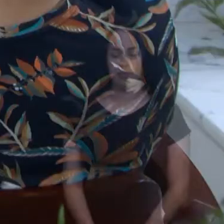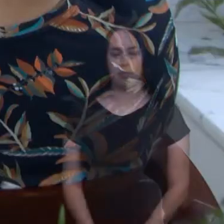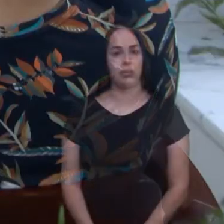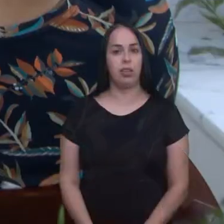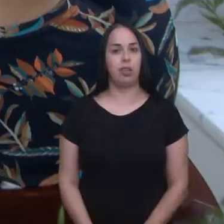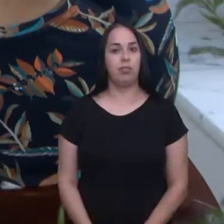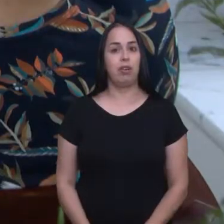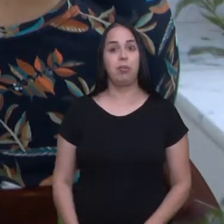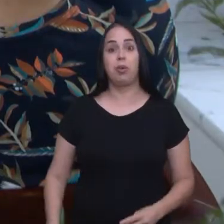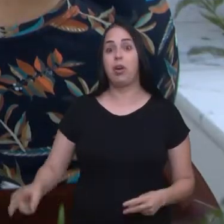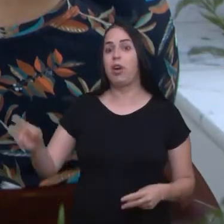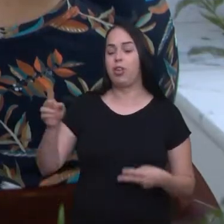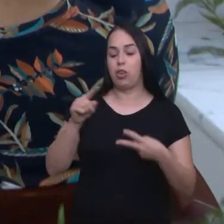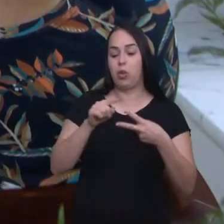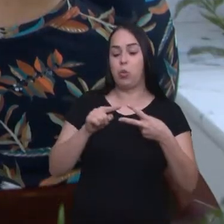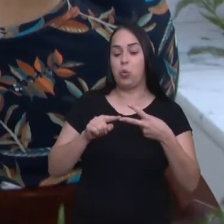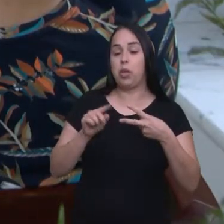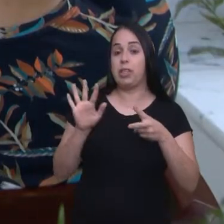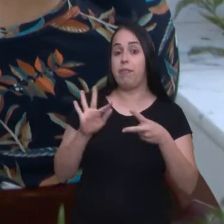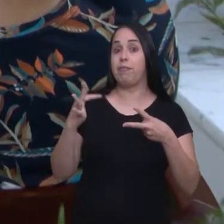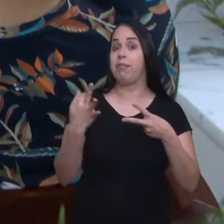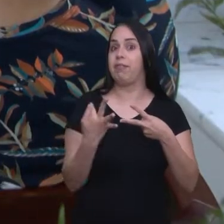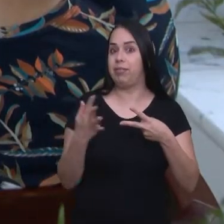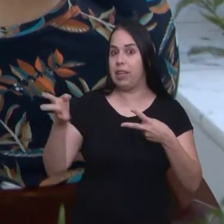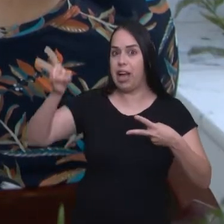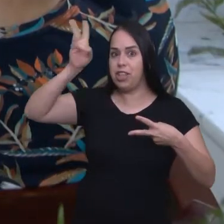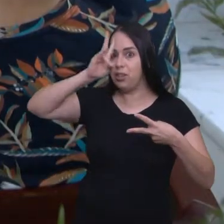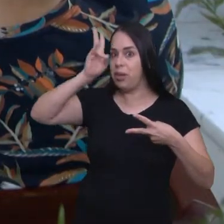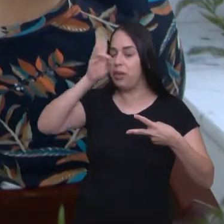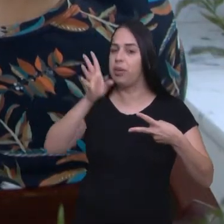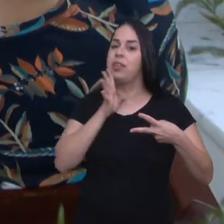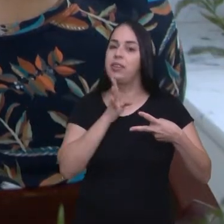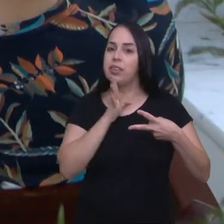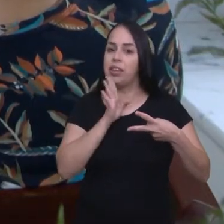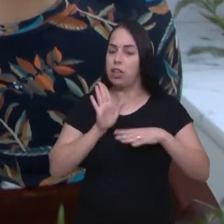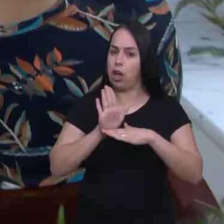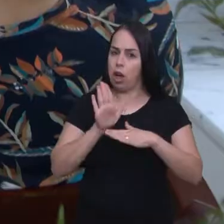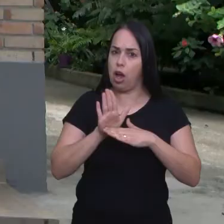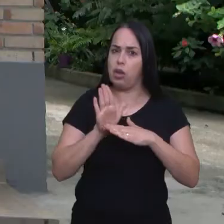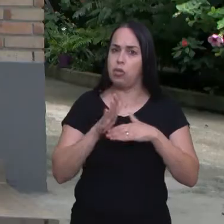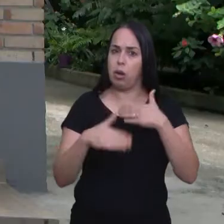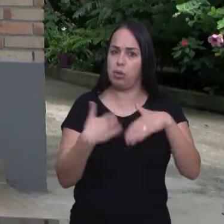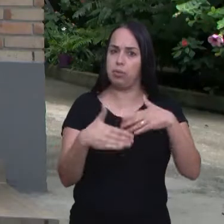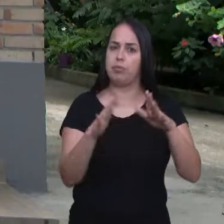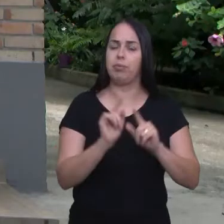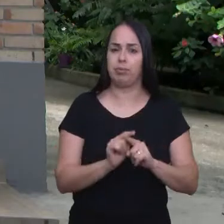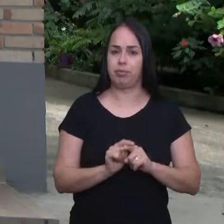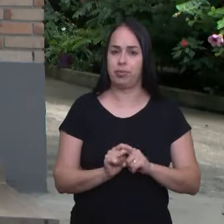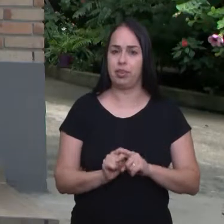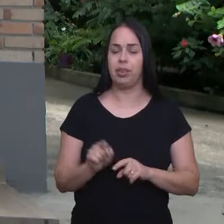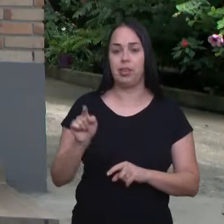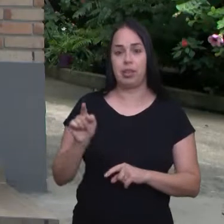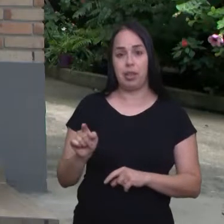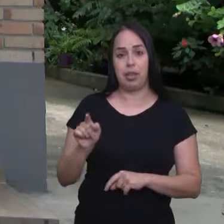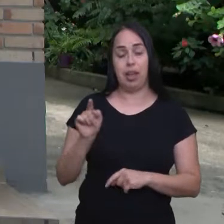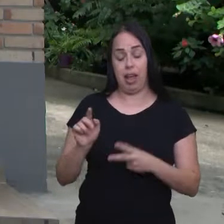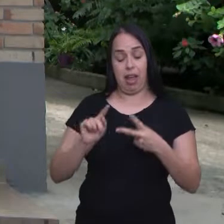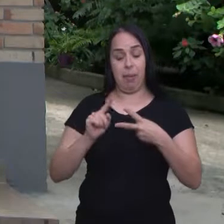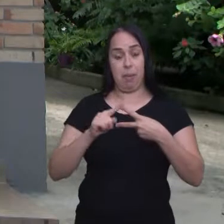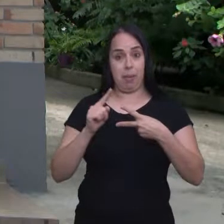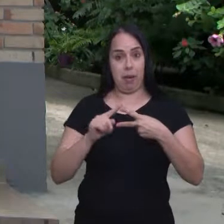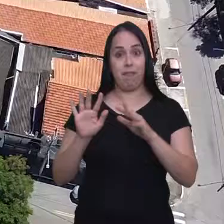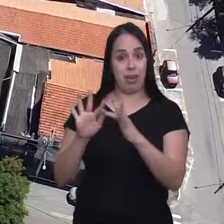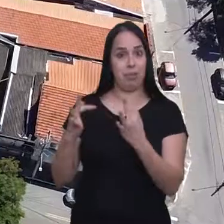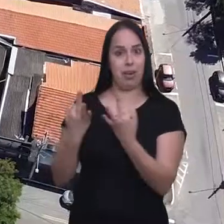Vamos conhecer a história de duas famílias que ajudaram no desenvolvimento do bairro. Quem vai contar pra gente são mãe e